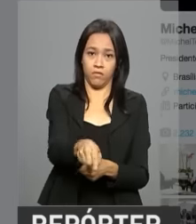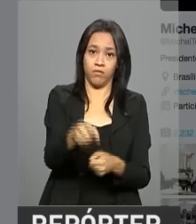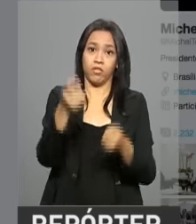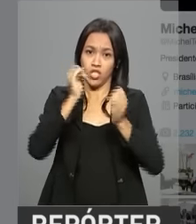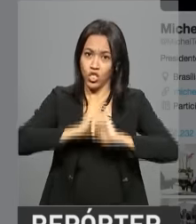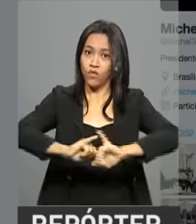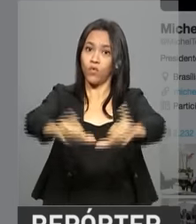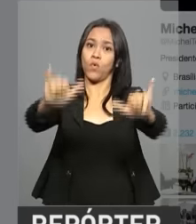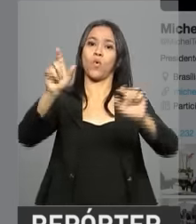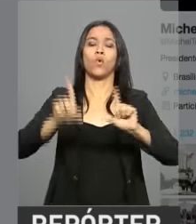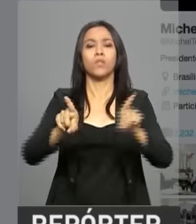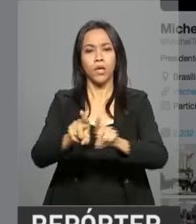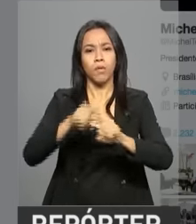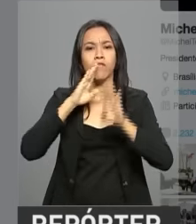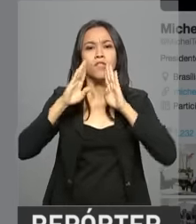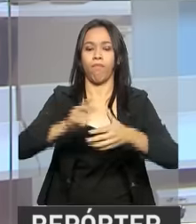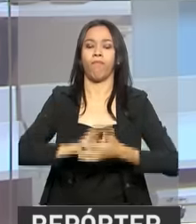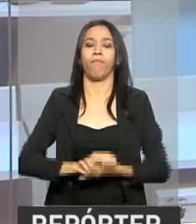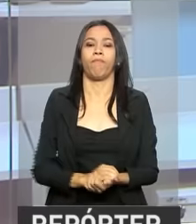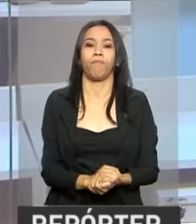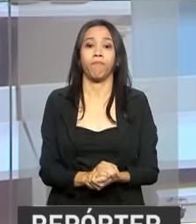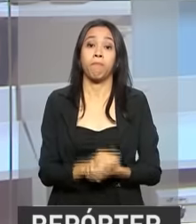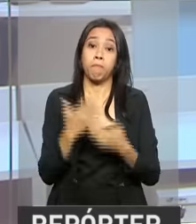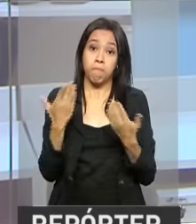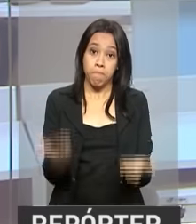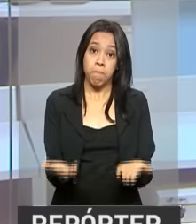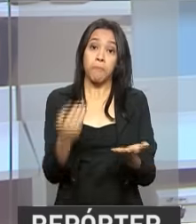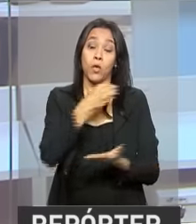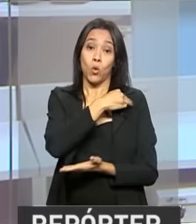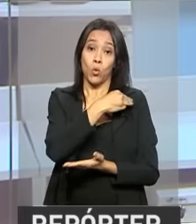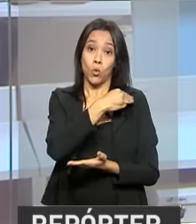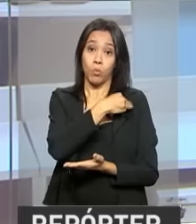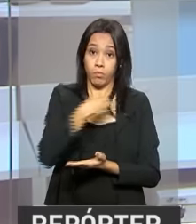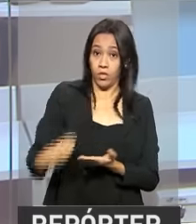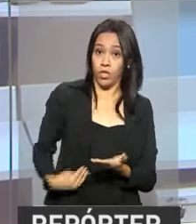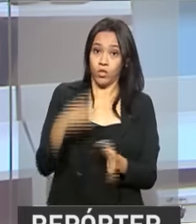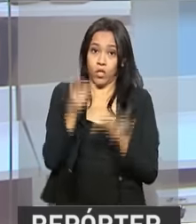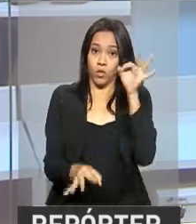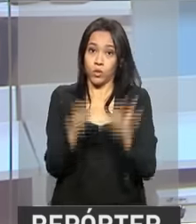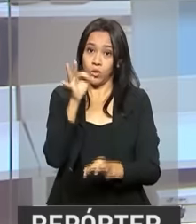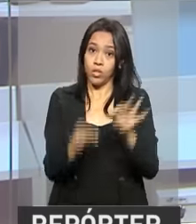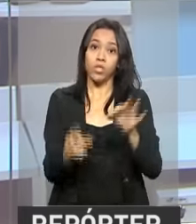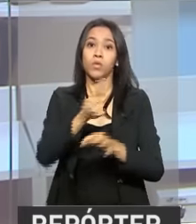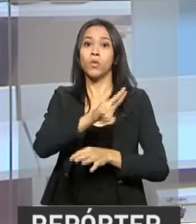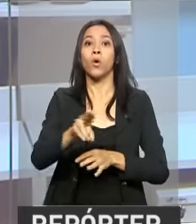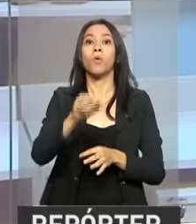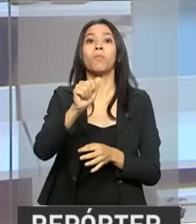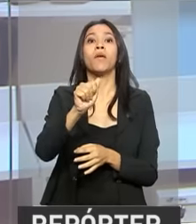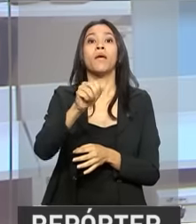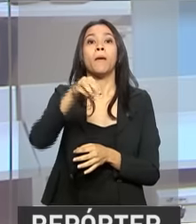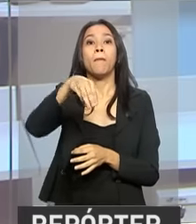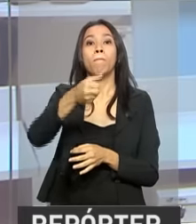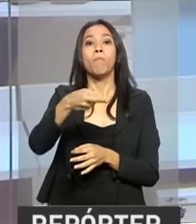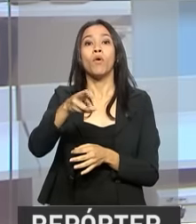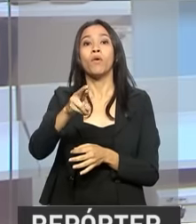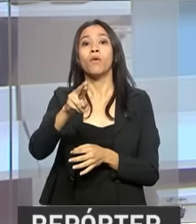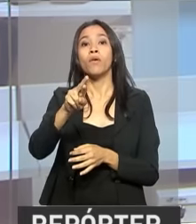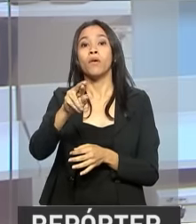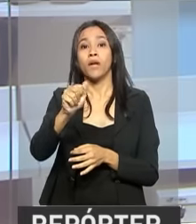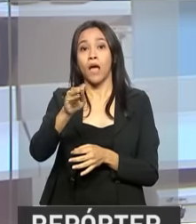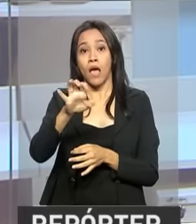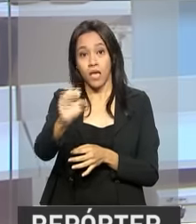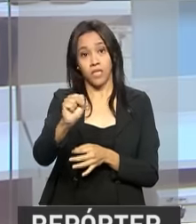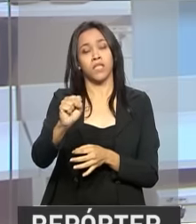divulgação nas redes sociais em nota o ministro da Justiça Alexandre de Moraes também repudiou o crime contra